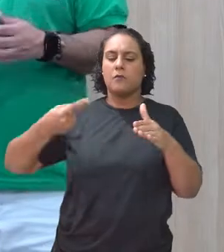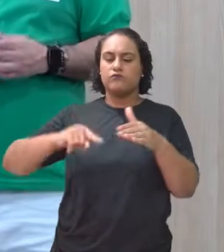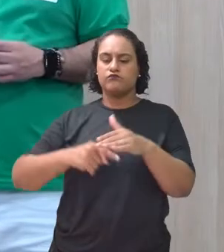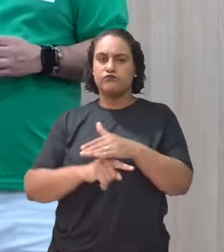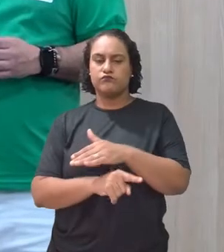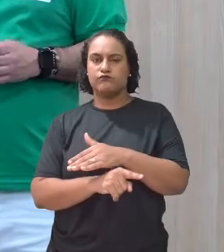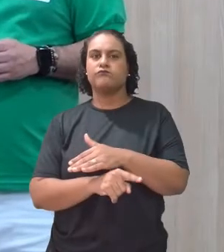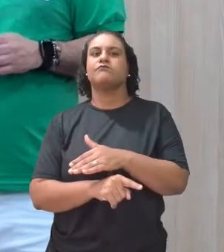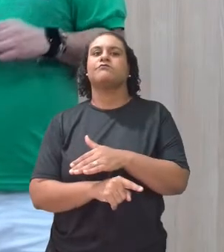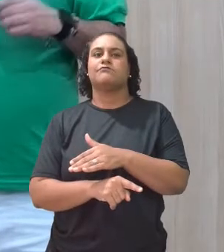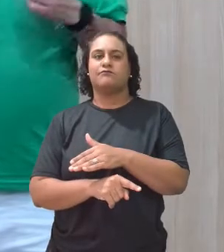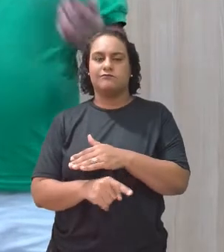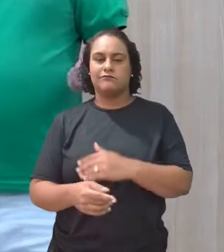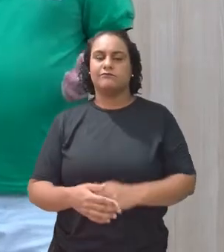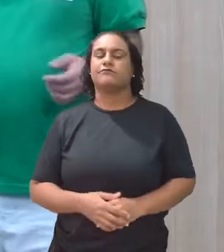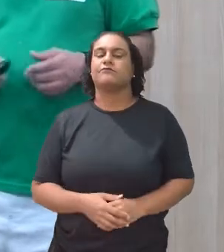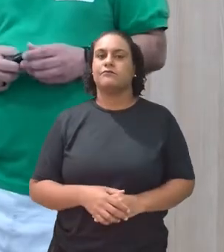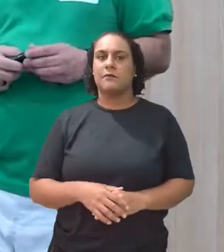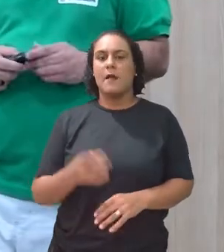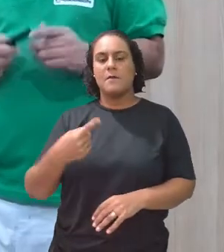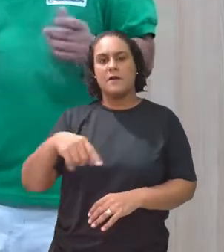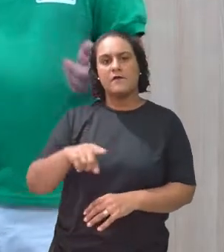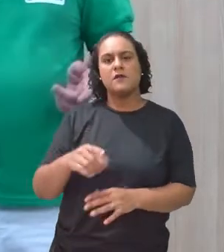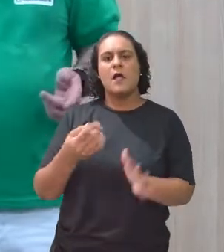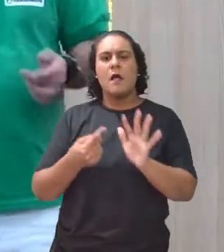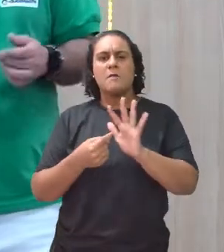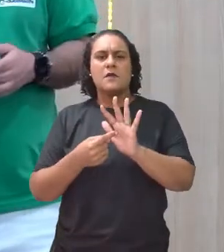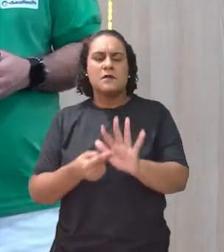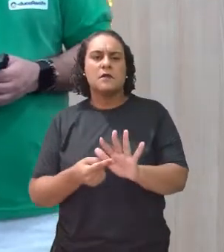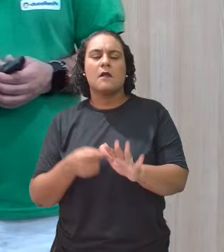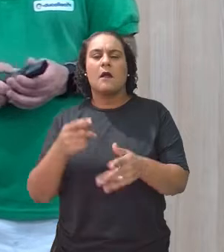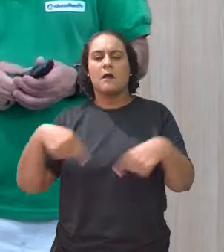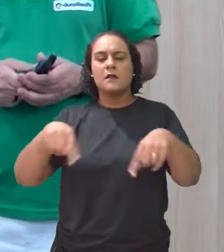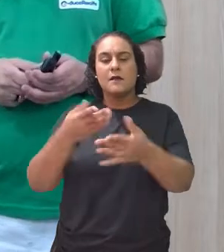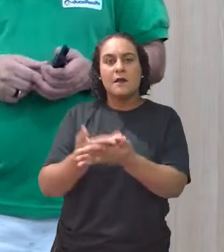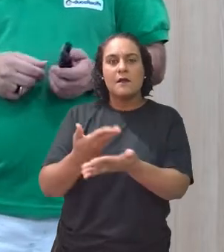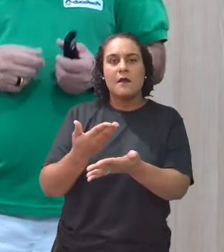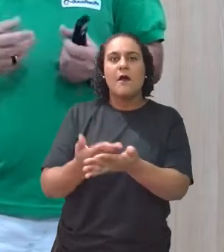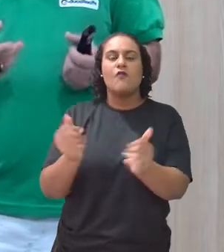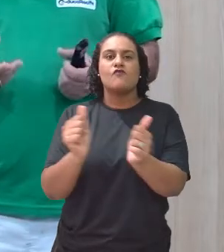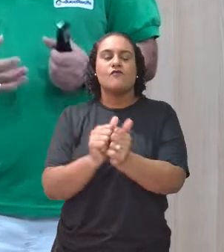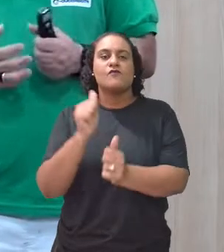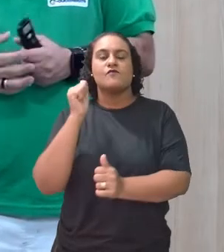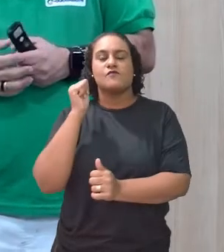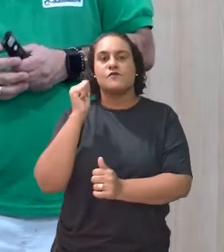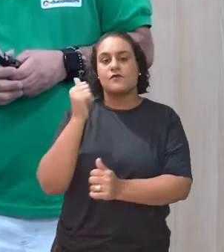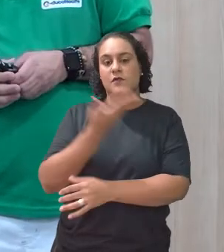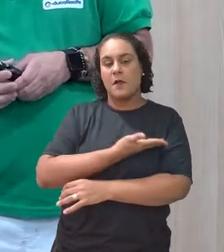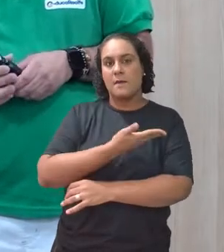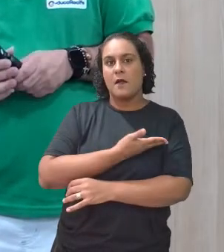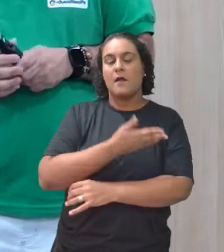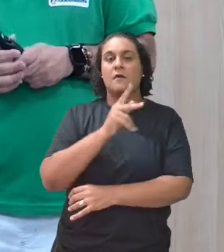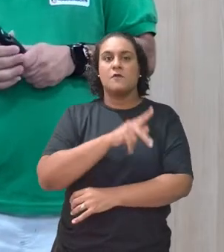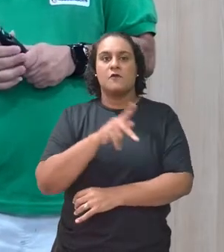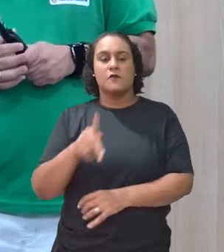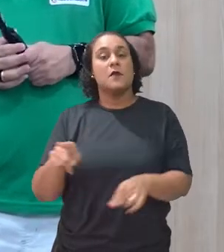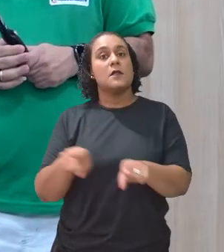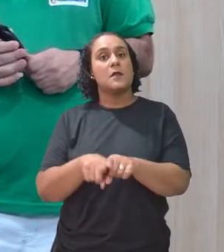ser socializada com os colegas de turma e com o professor, a professora. Podem, inclusive, mandar isso para a gente,